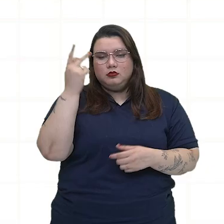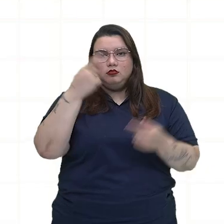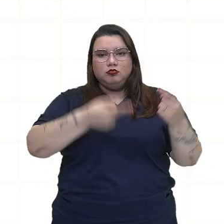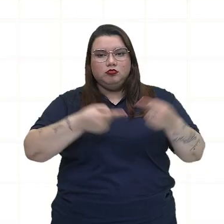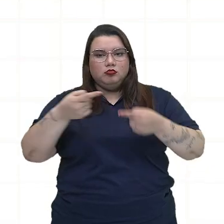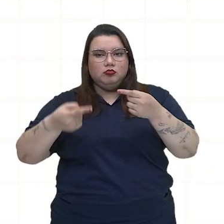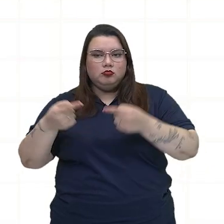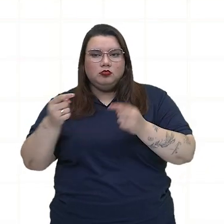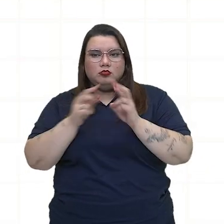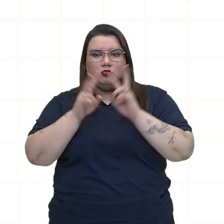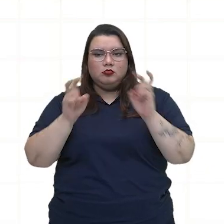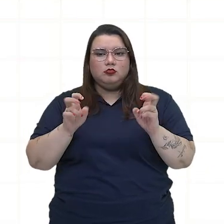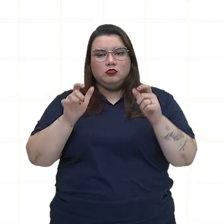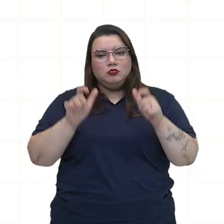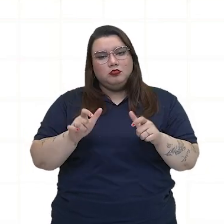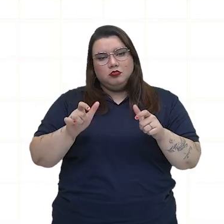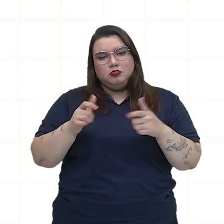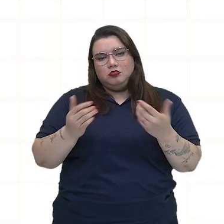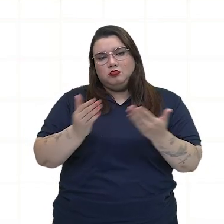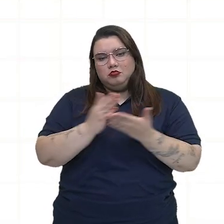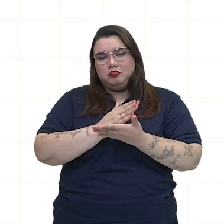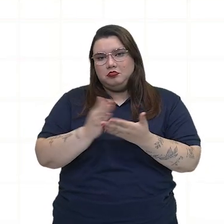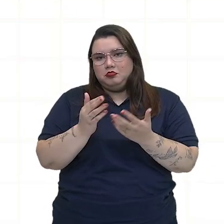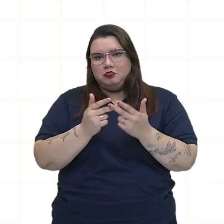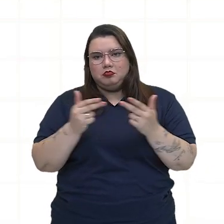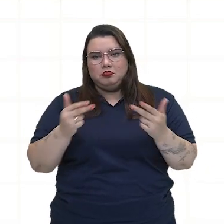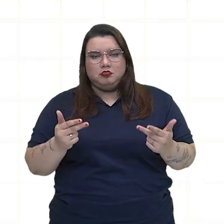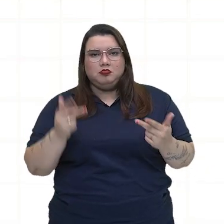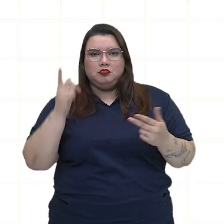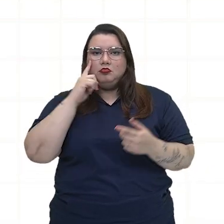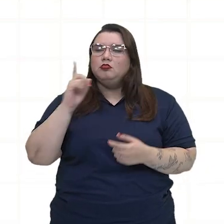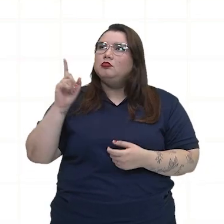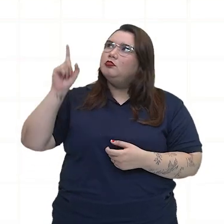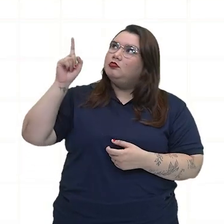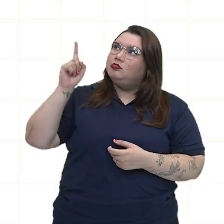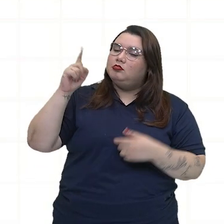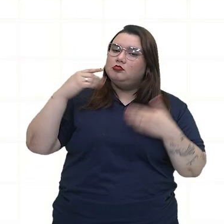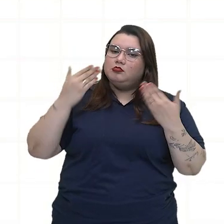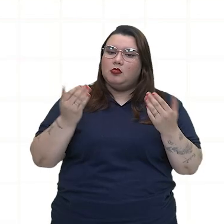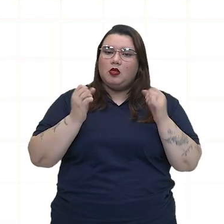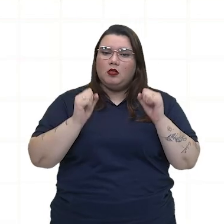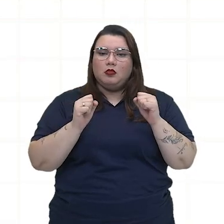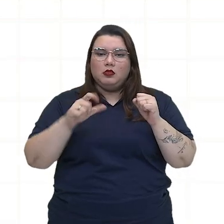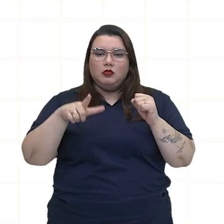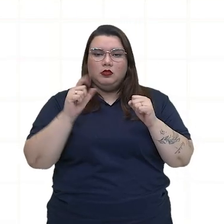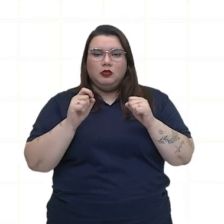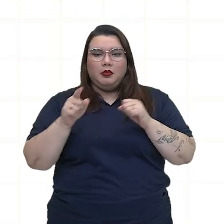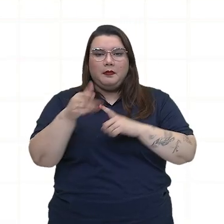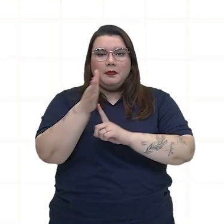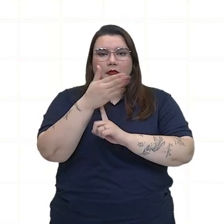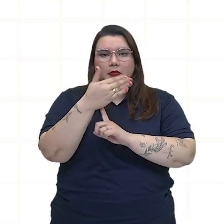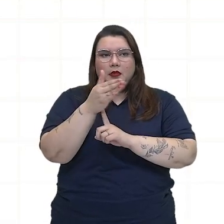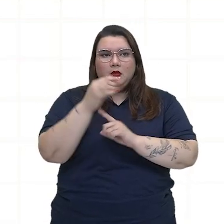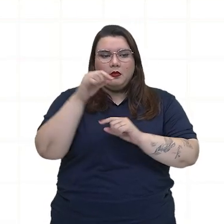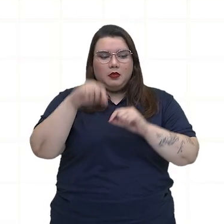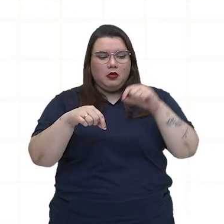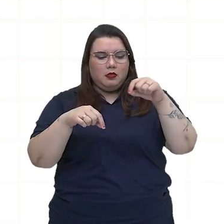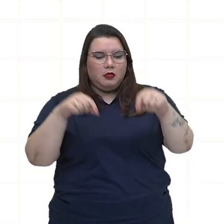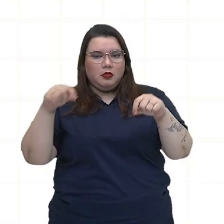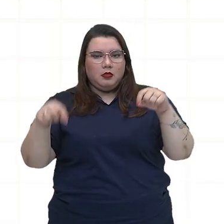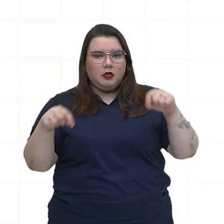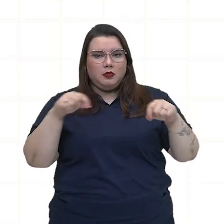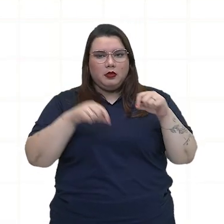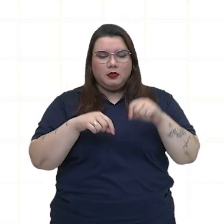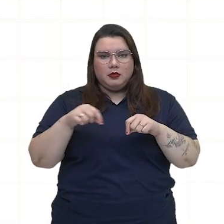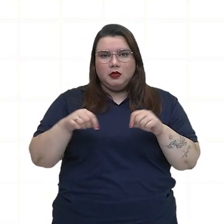discutindo sobre a localização de alguma coisa, e eles podem marcar com essas pequenas bandeiras que tem aí à